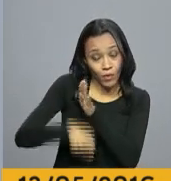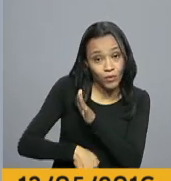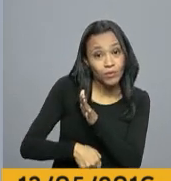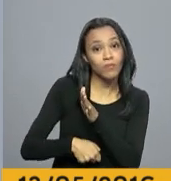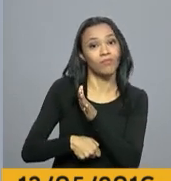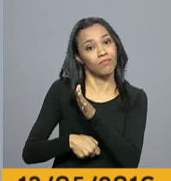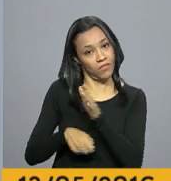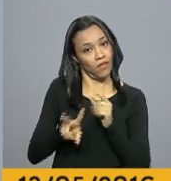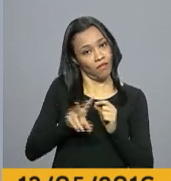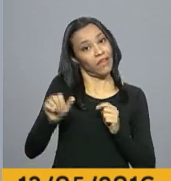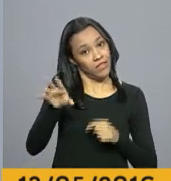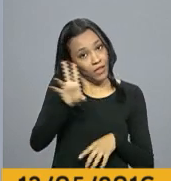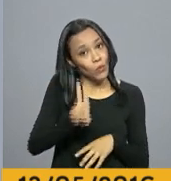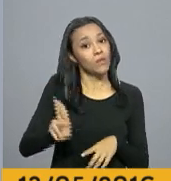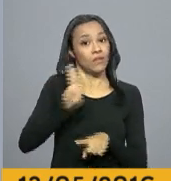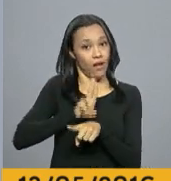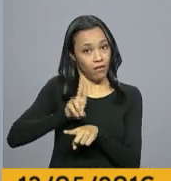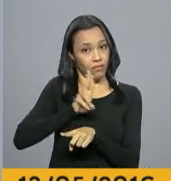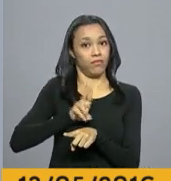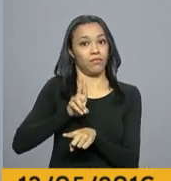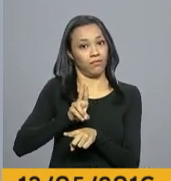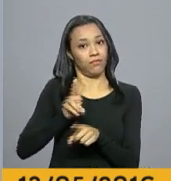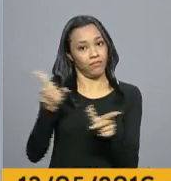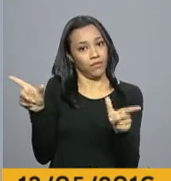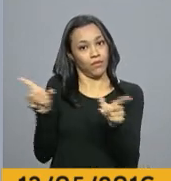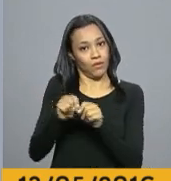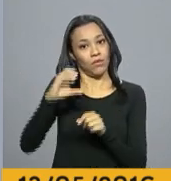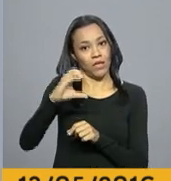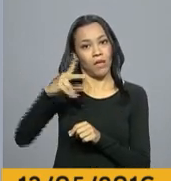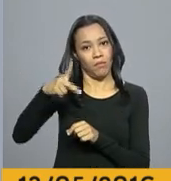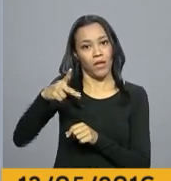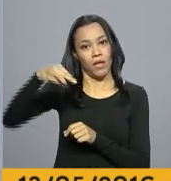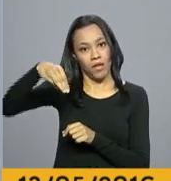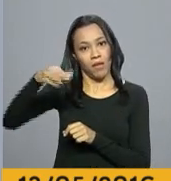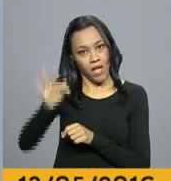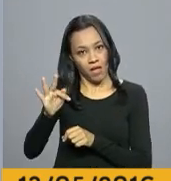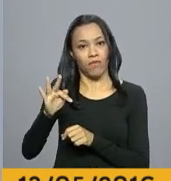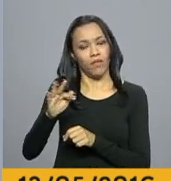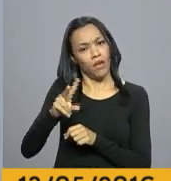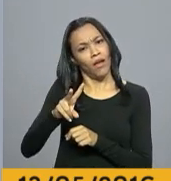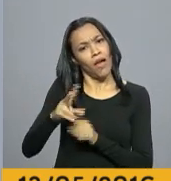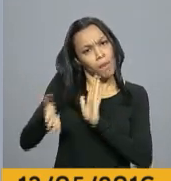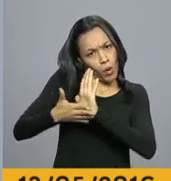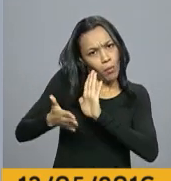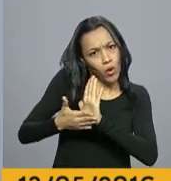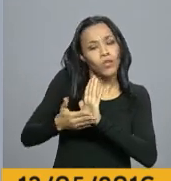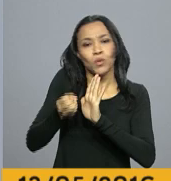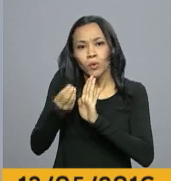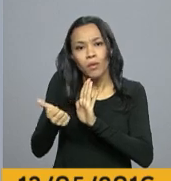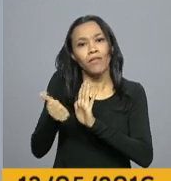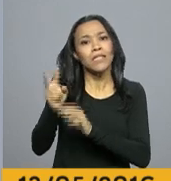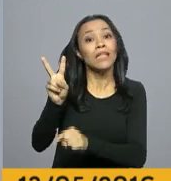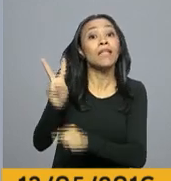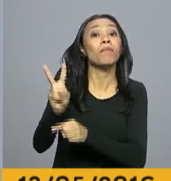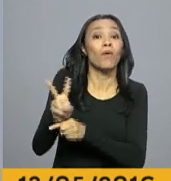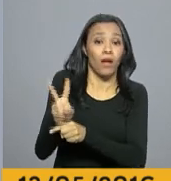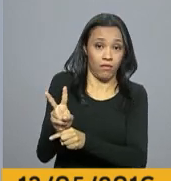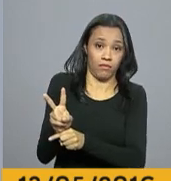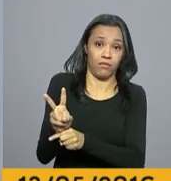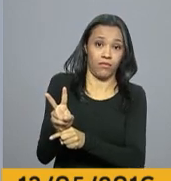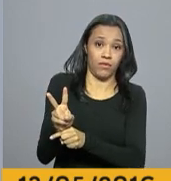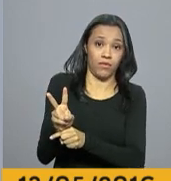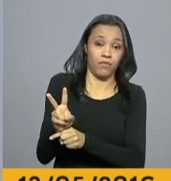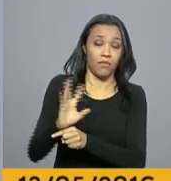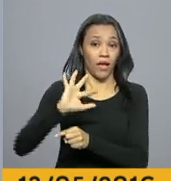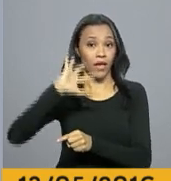Ah mas certamente temporário ou será proposto mas certamente temporário por quê porque eh de